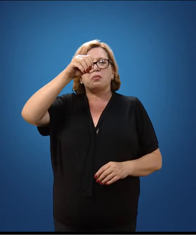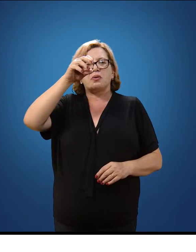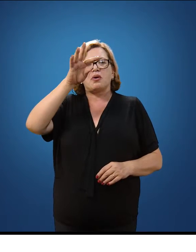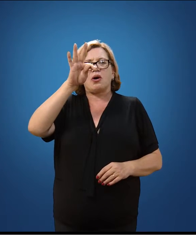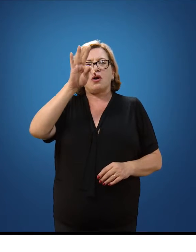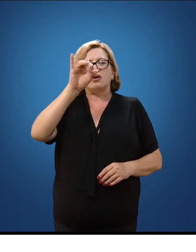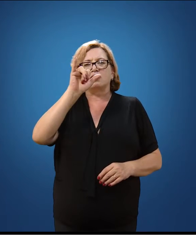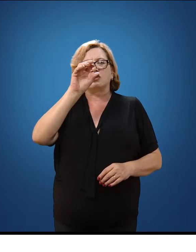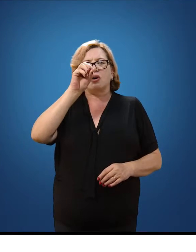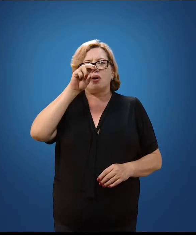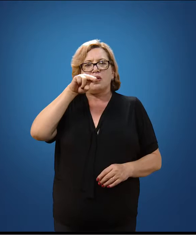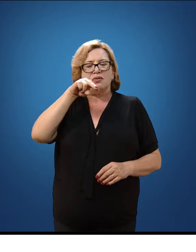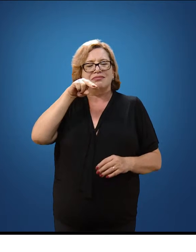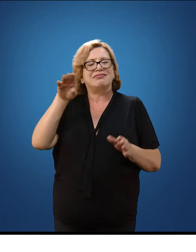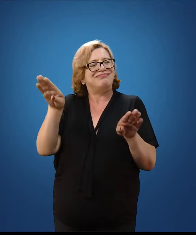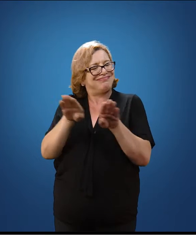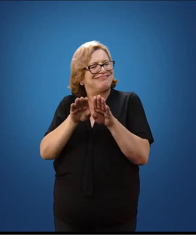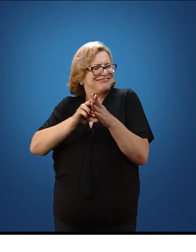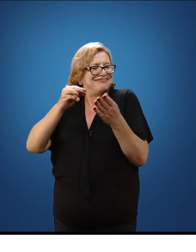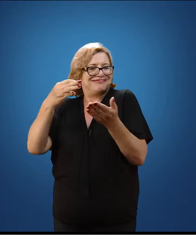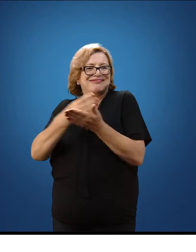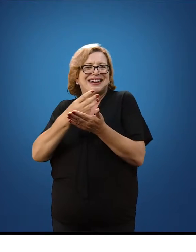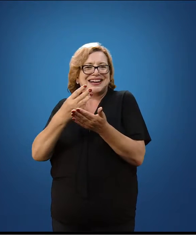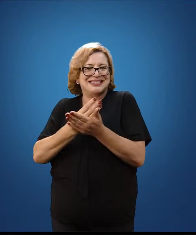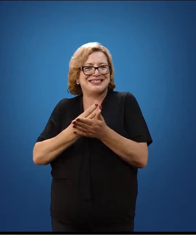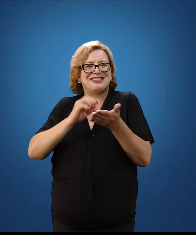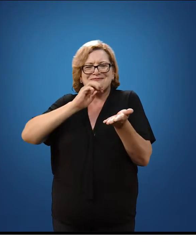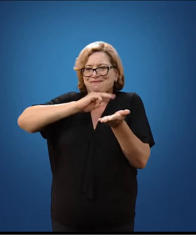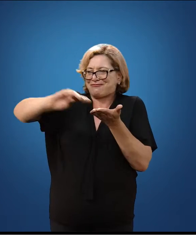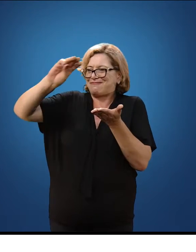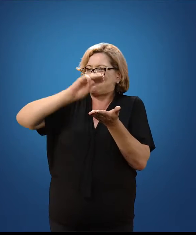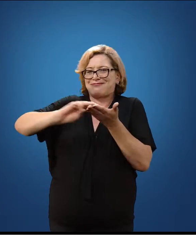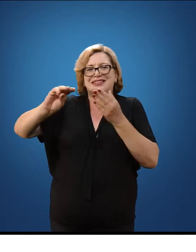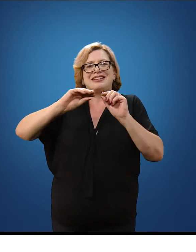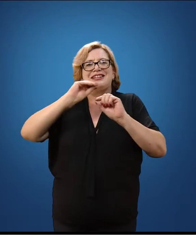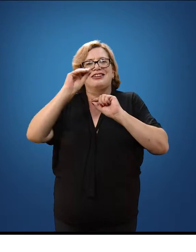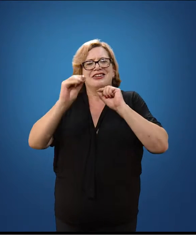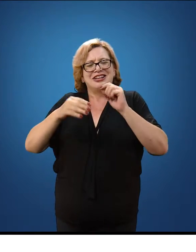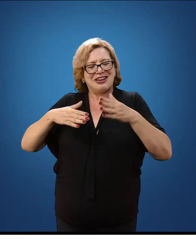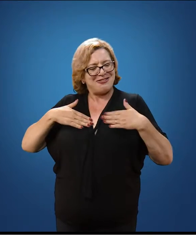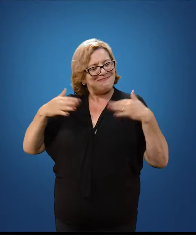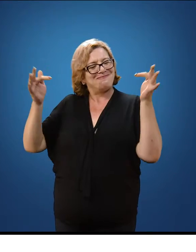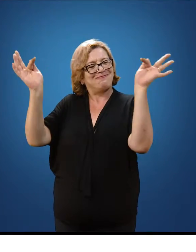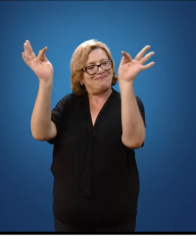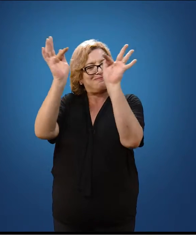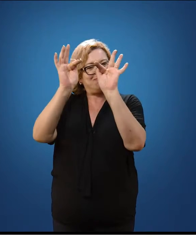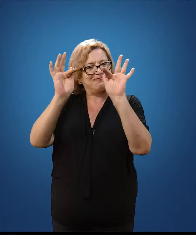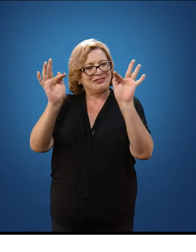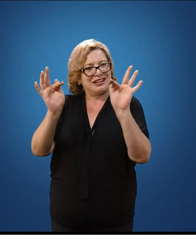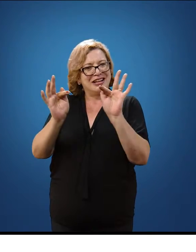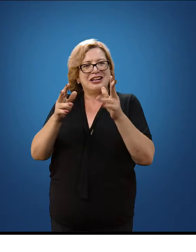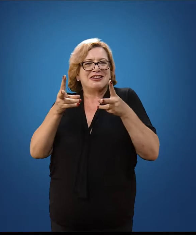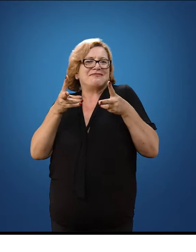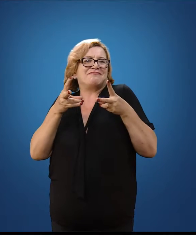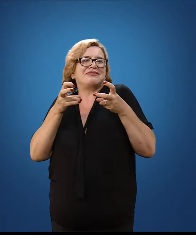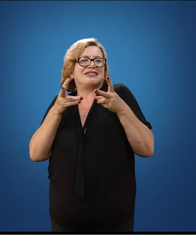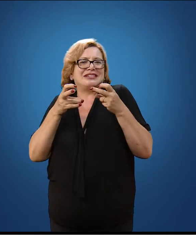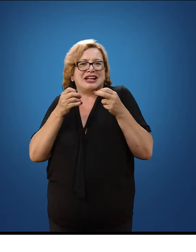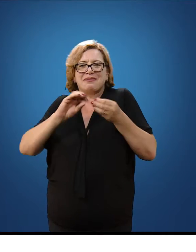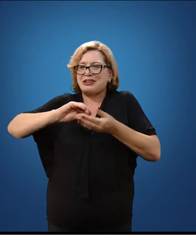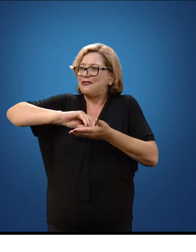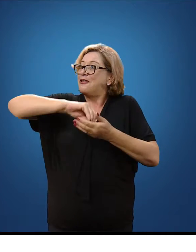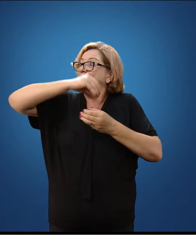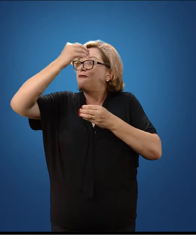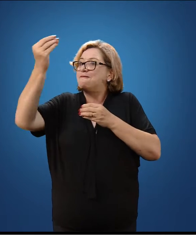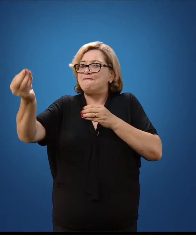por mensagem, ou até mesmo no WhatsApp, quando eles têm o contato, eles mandam. Então, para mim, essa é a maior realização, que você vê que eles estão fora do